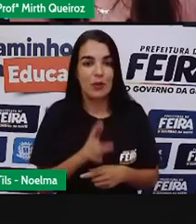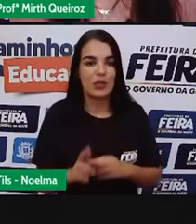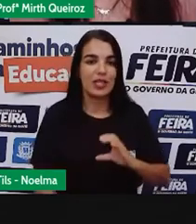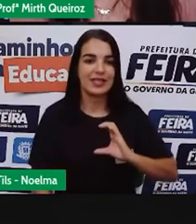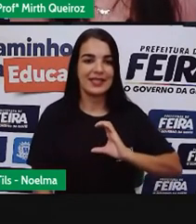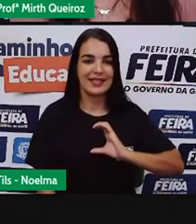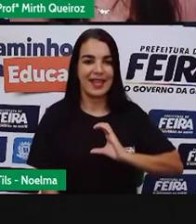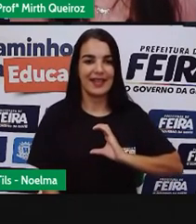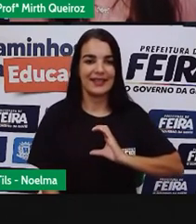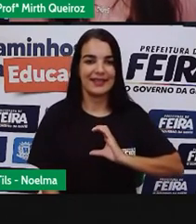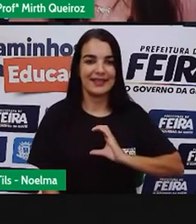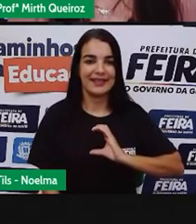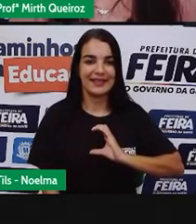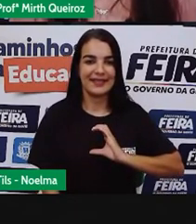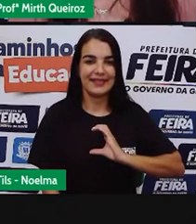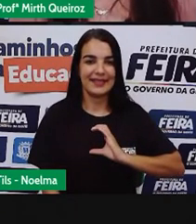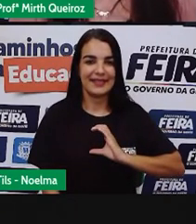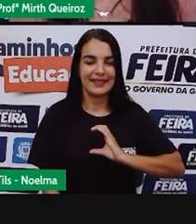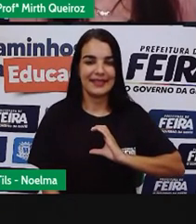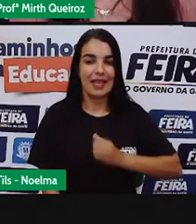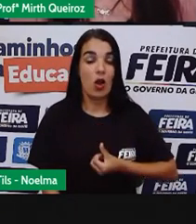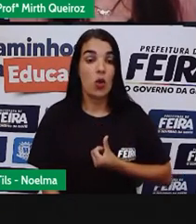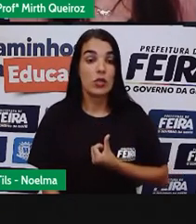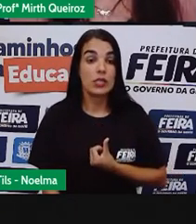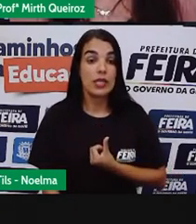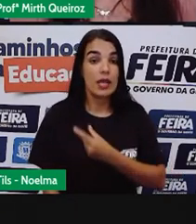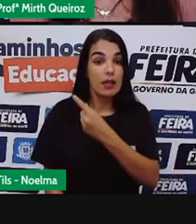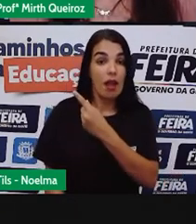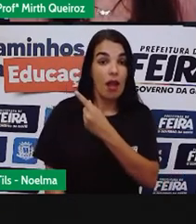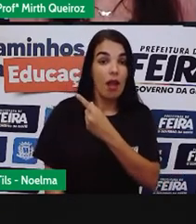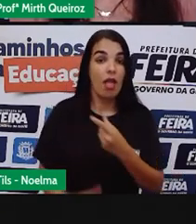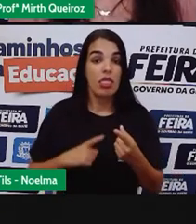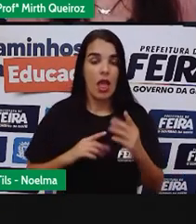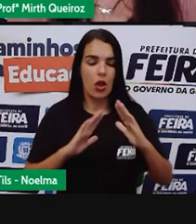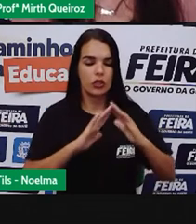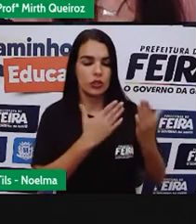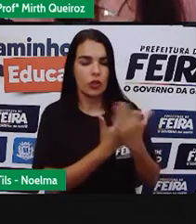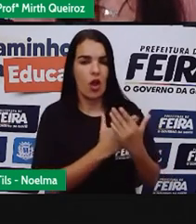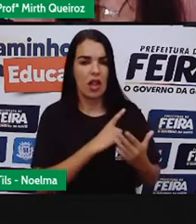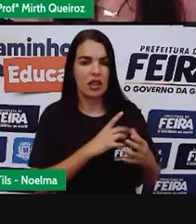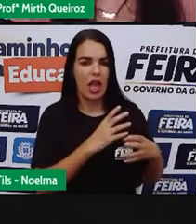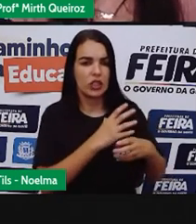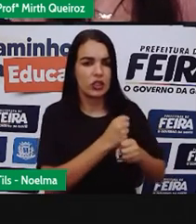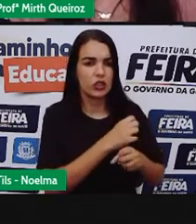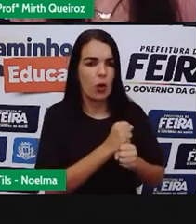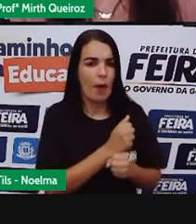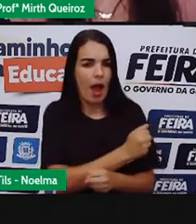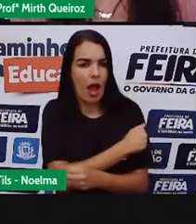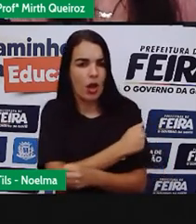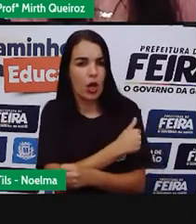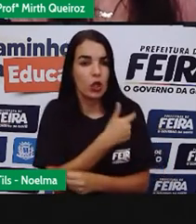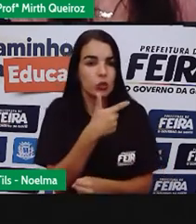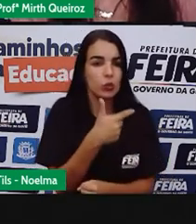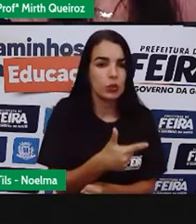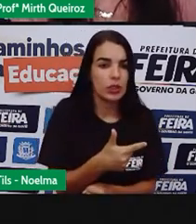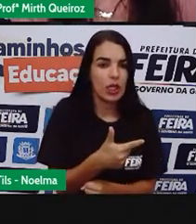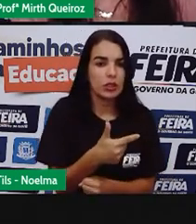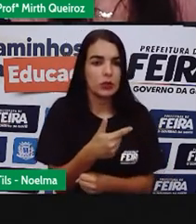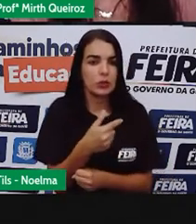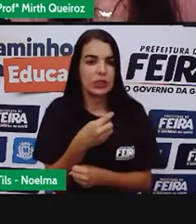C. O 6. Em uma escola, o total de alunos é de